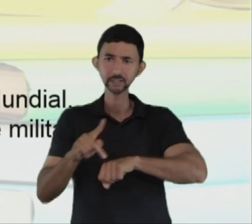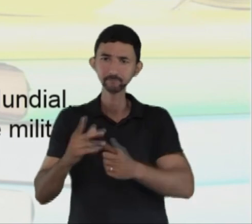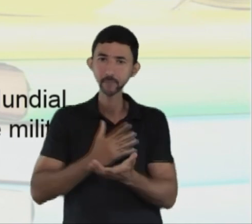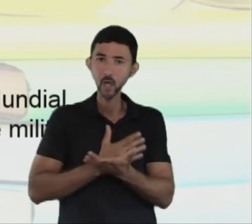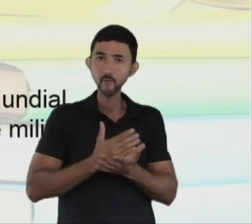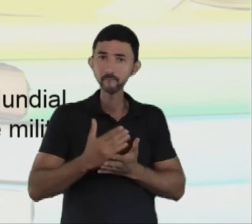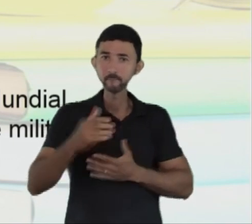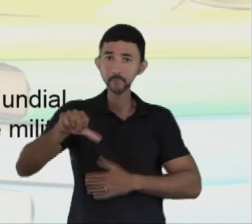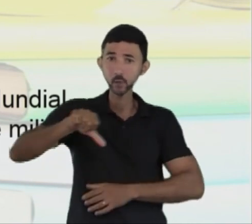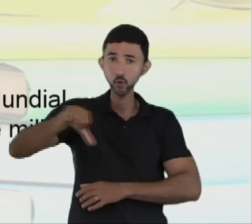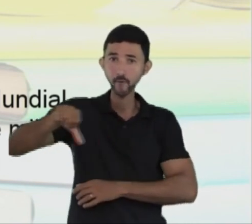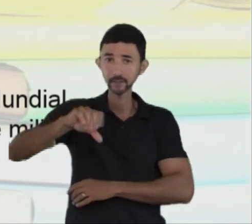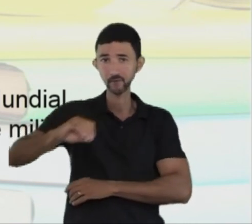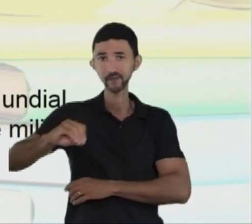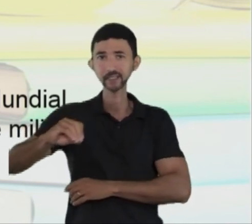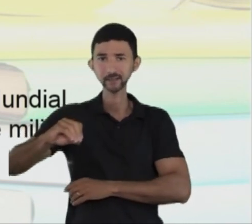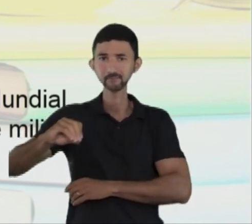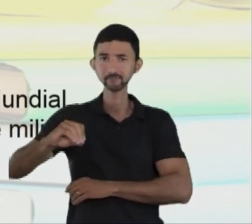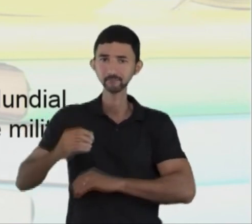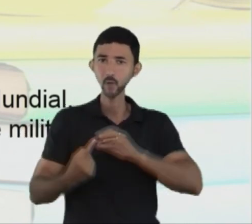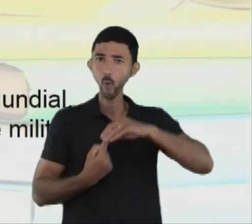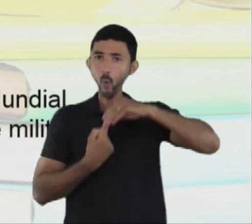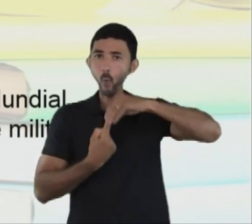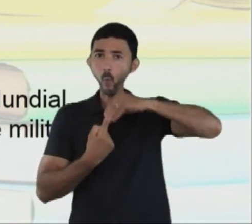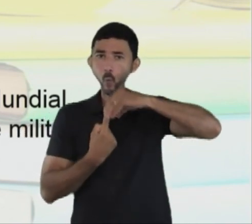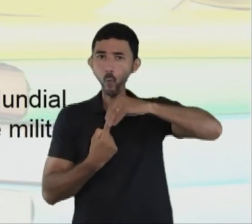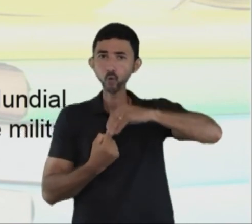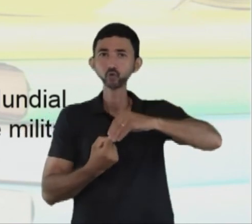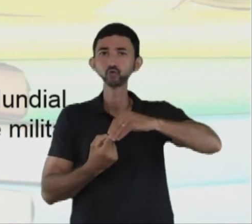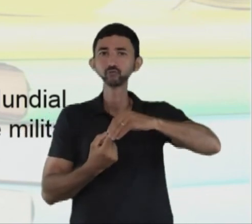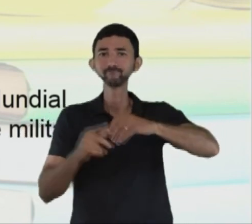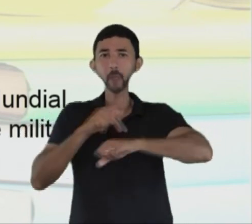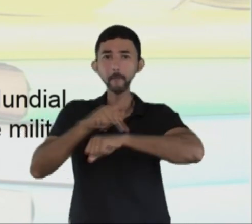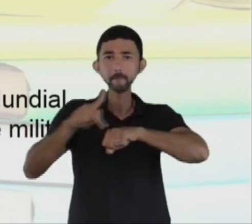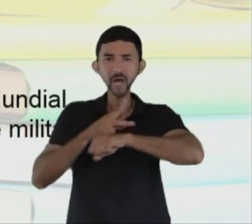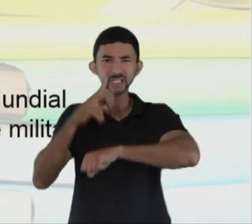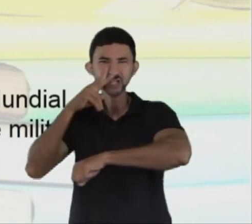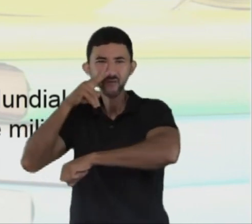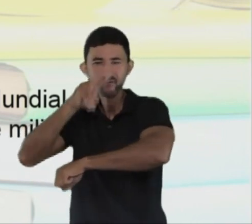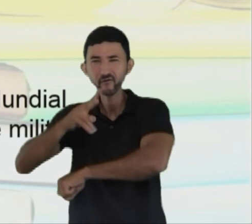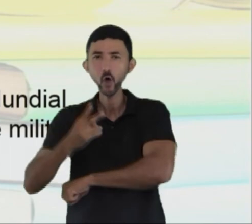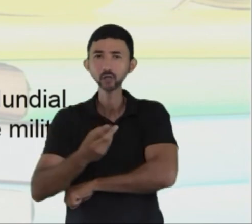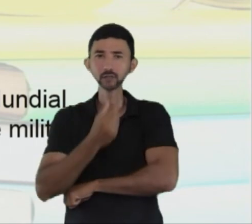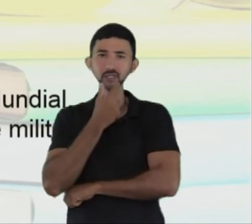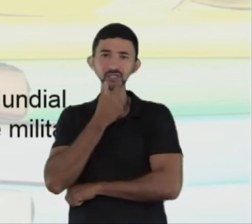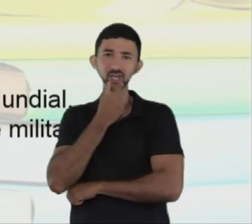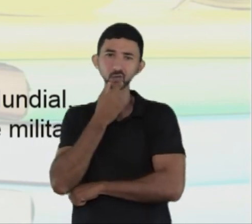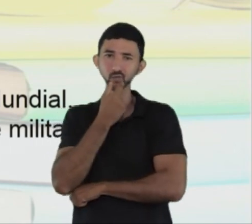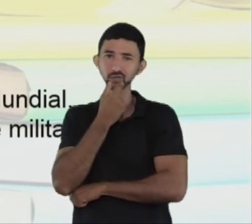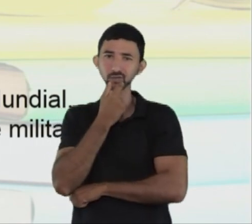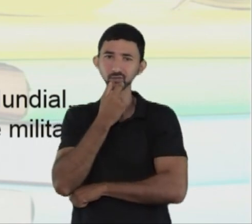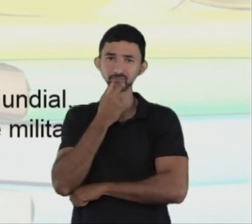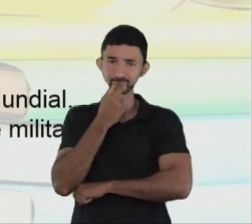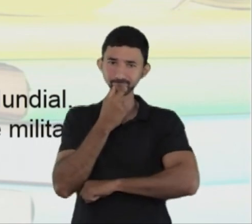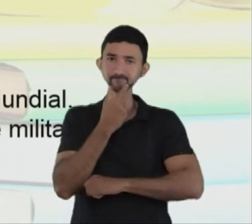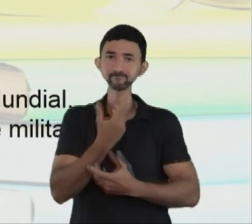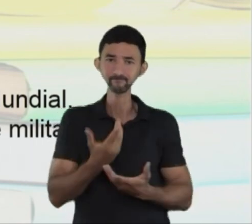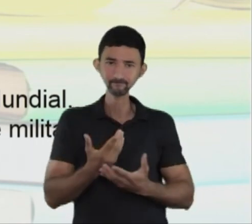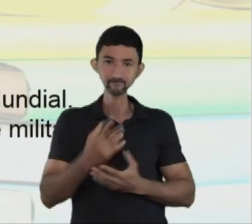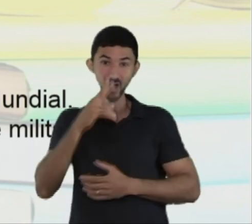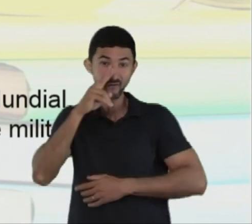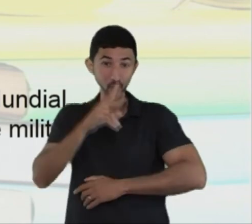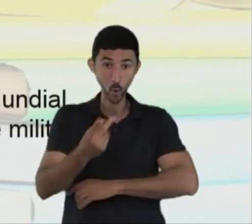da década de 90, né? A gente tem um único polo de poder, que é os Estados Unidos, porque ele se sobressai em cima da União Soviética,